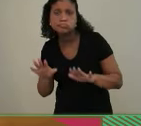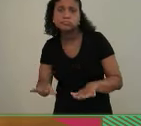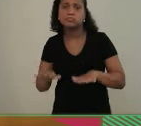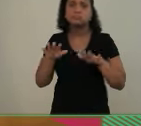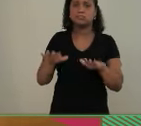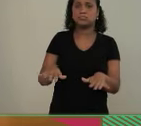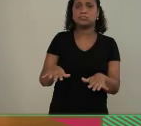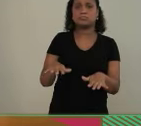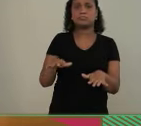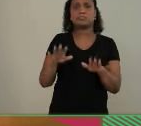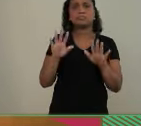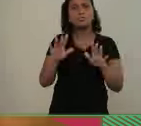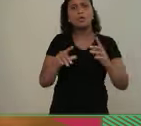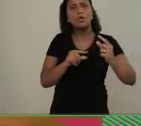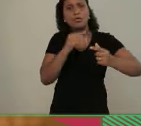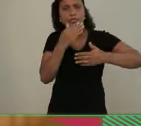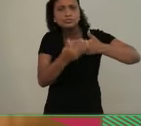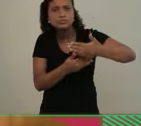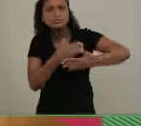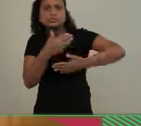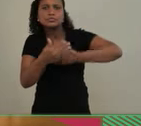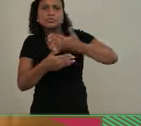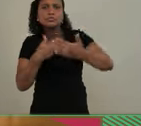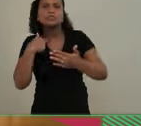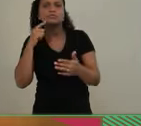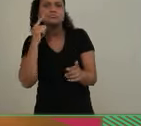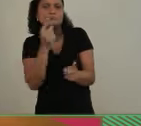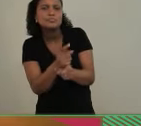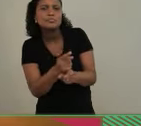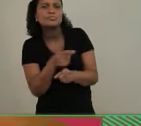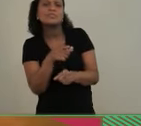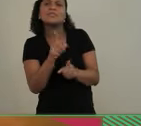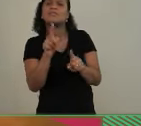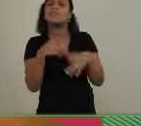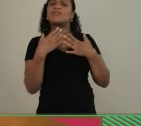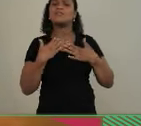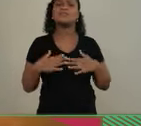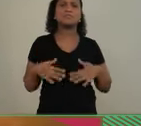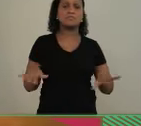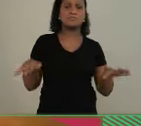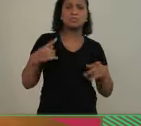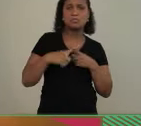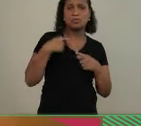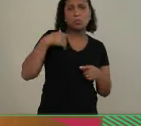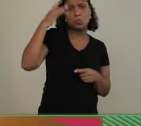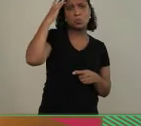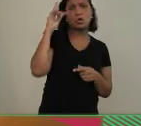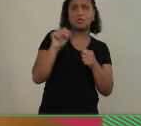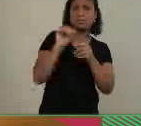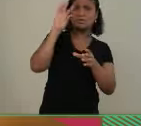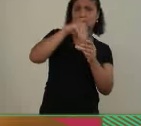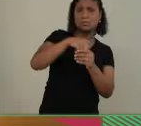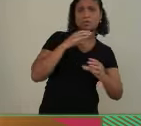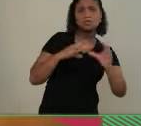eu fui descobrindo uma tranquilidade, porque eu acho que é o que faz a gente poder se comunicar com uma pessoa que está nessa situação, é um